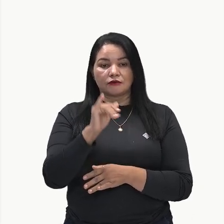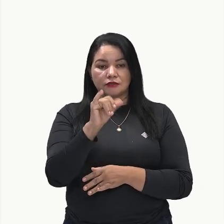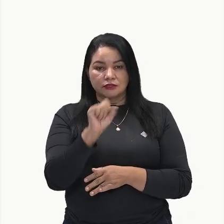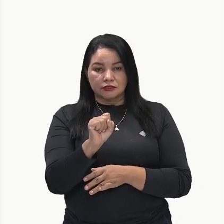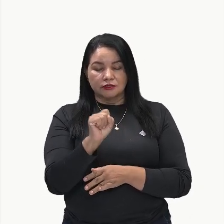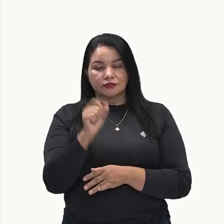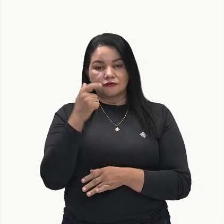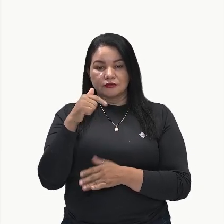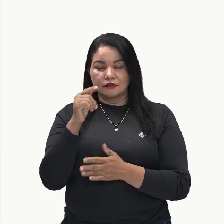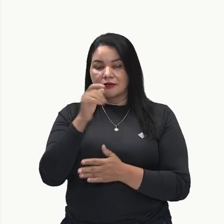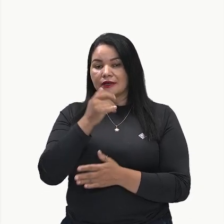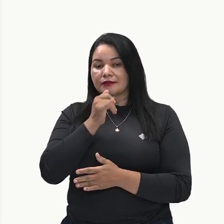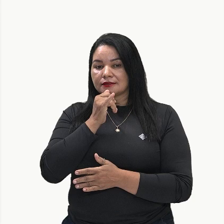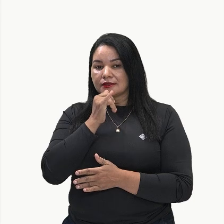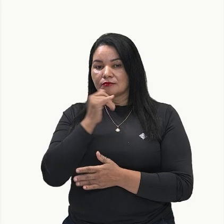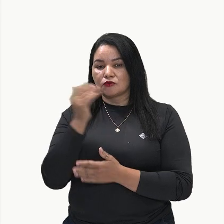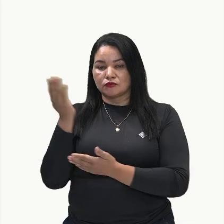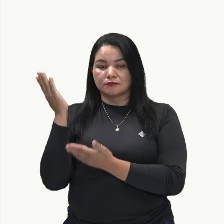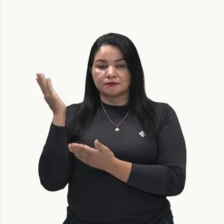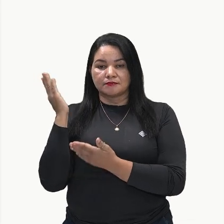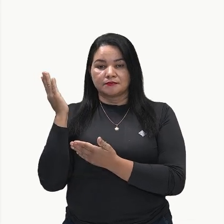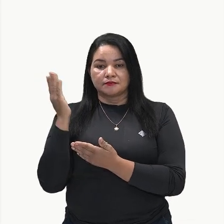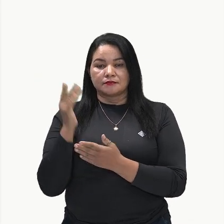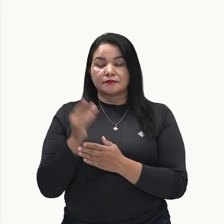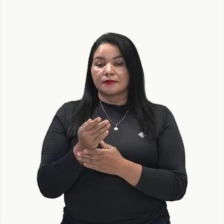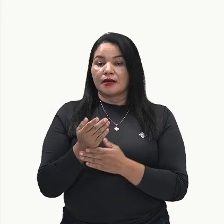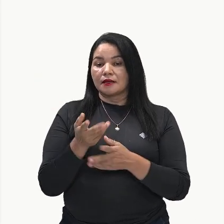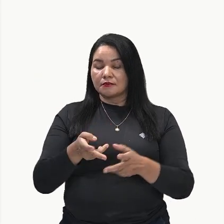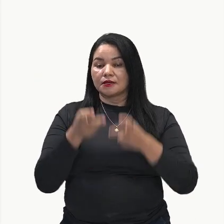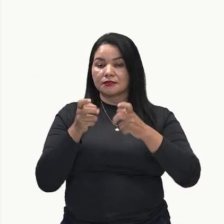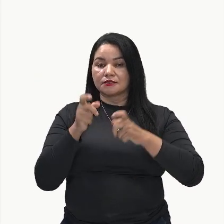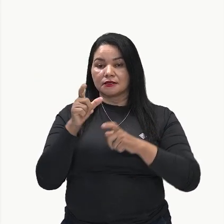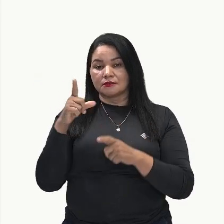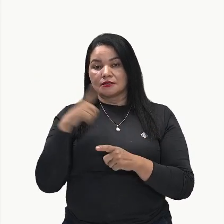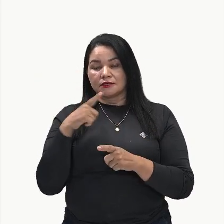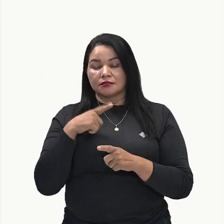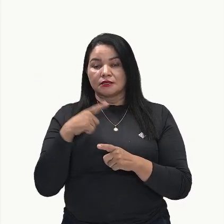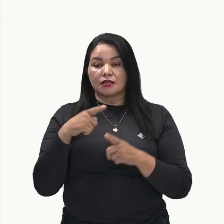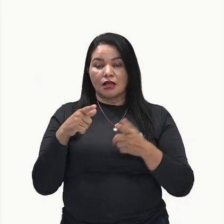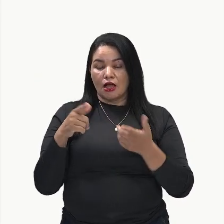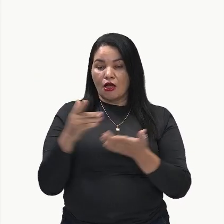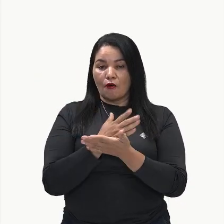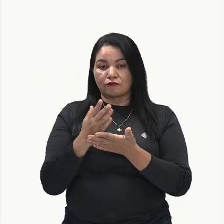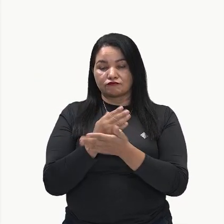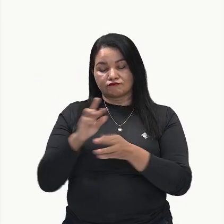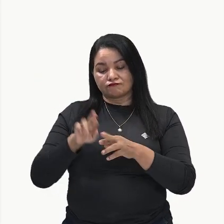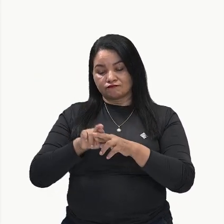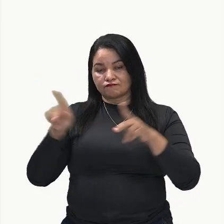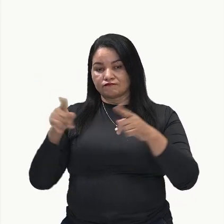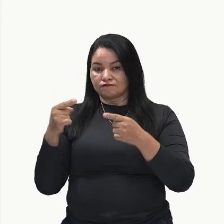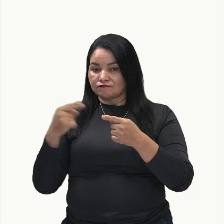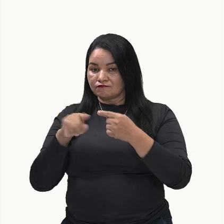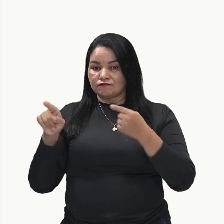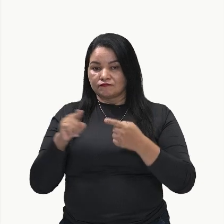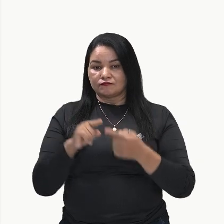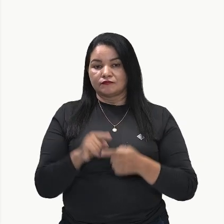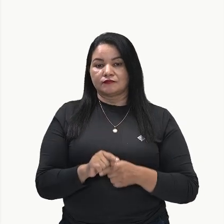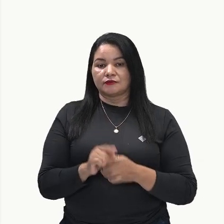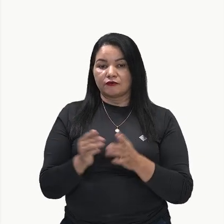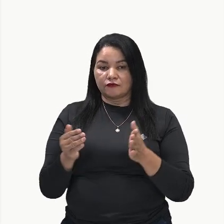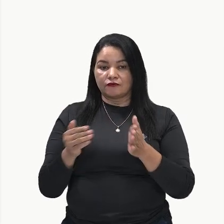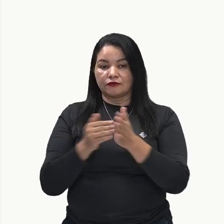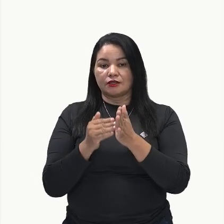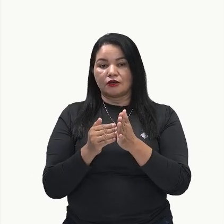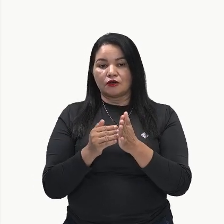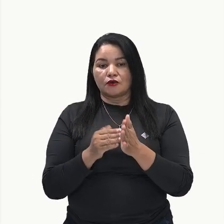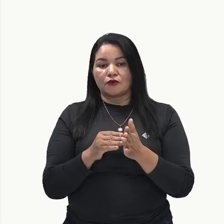la tesis. Percebam aqui, excepciones. Nossa terminação com